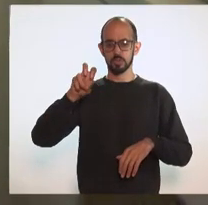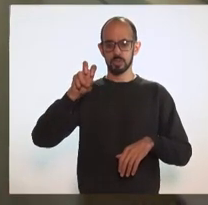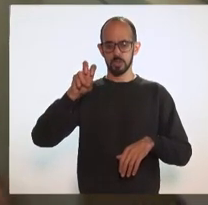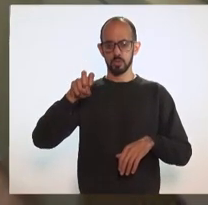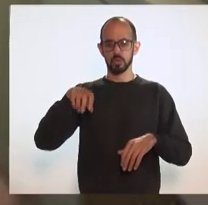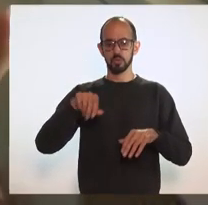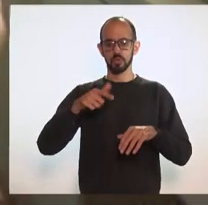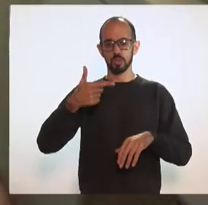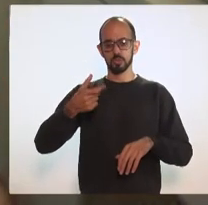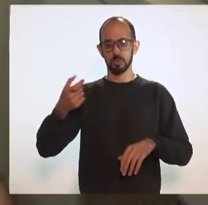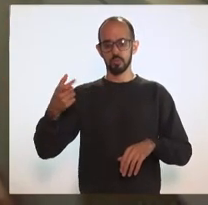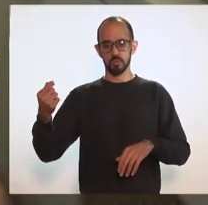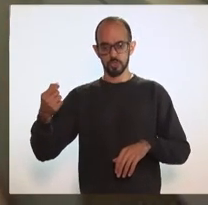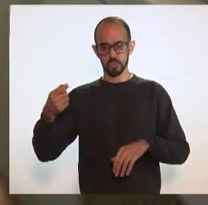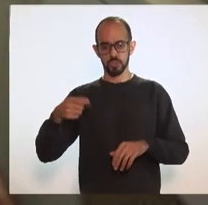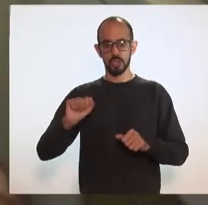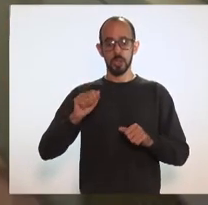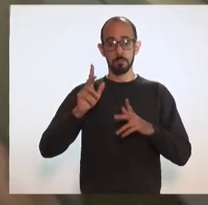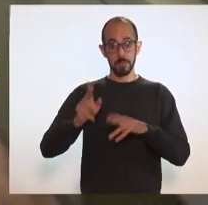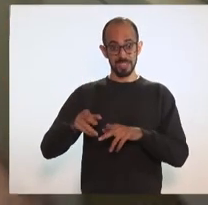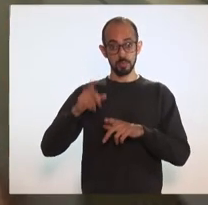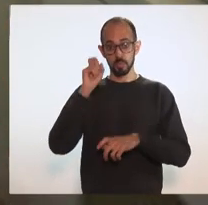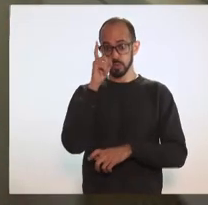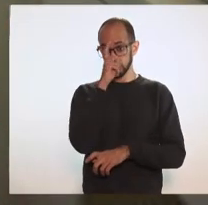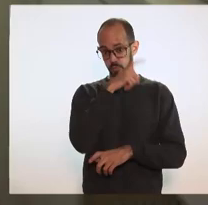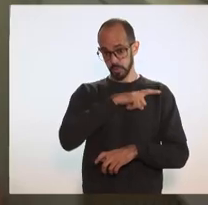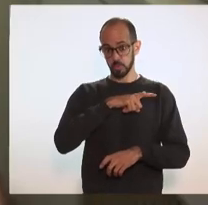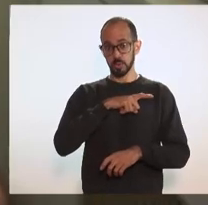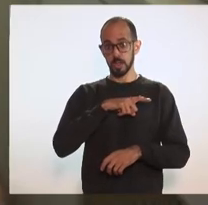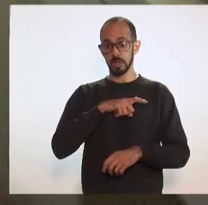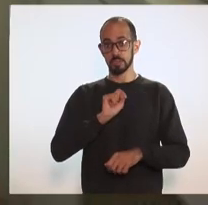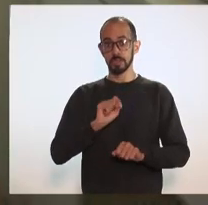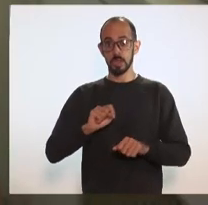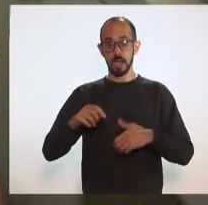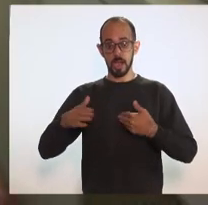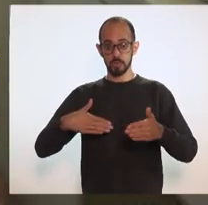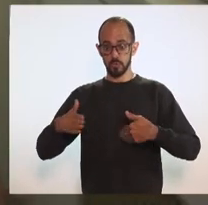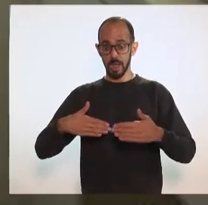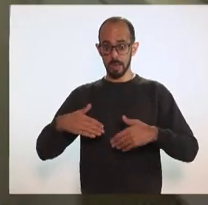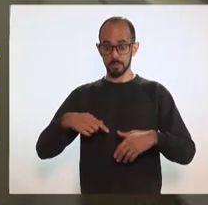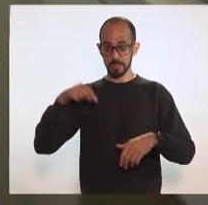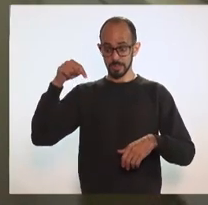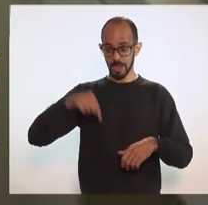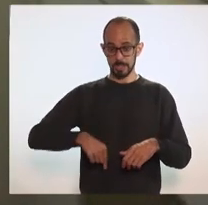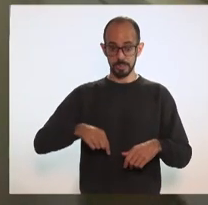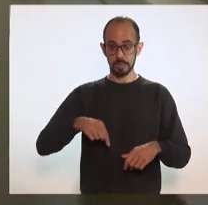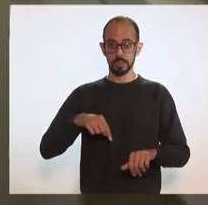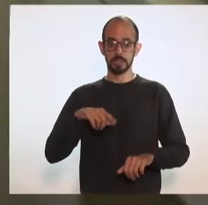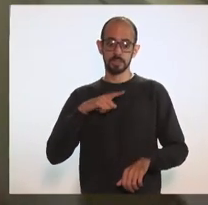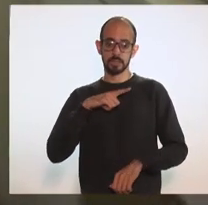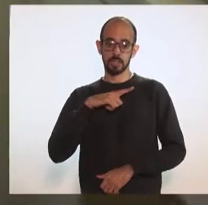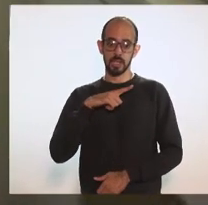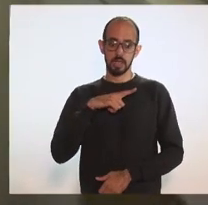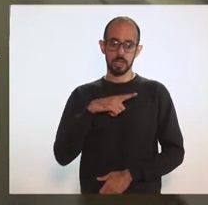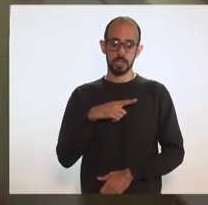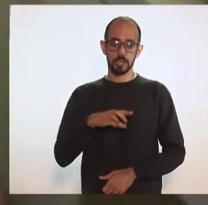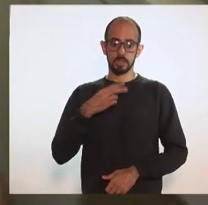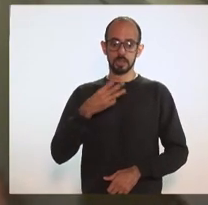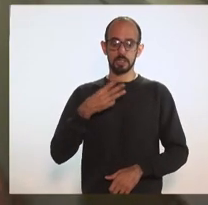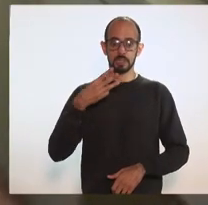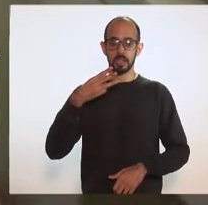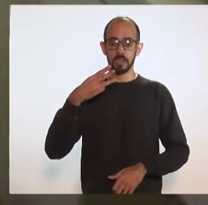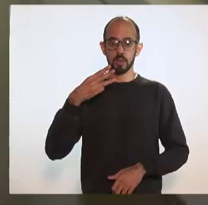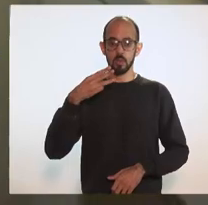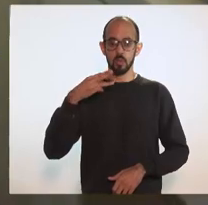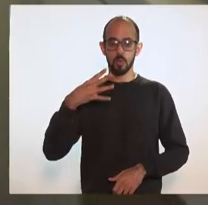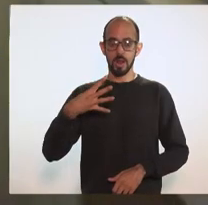dificuldades as indústrias que restam aqui instaladas com aprovação do projeto de lei 3475 dividir